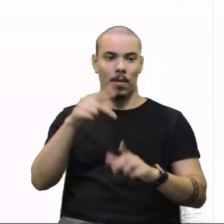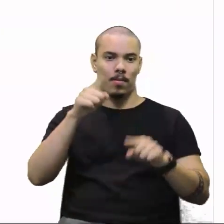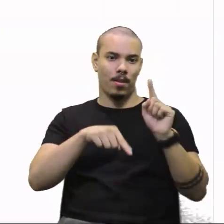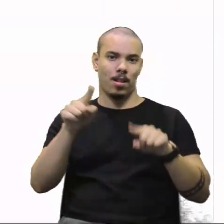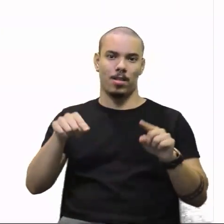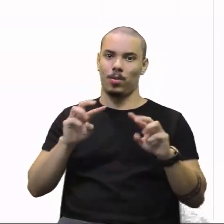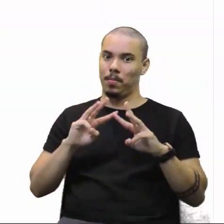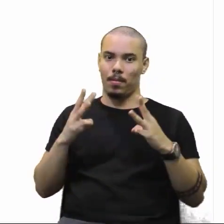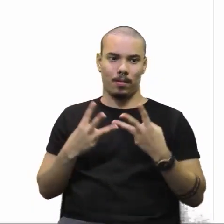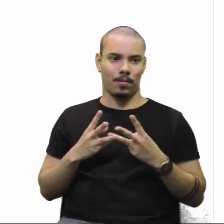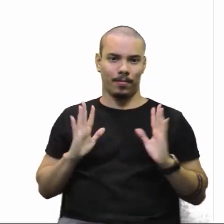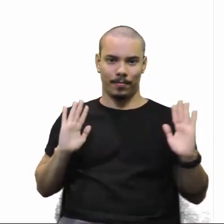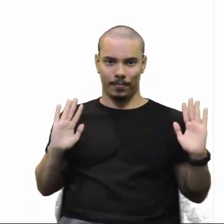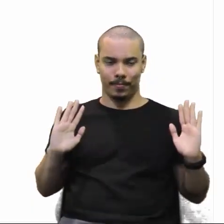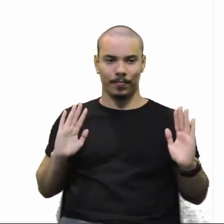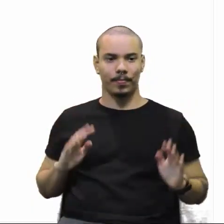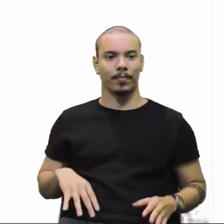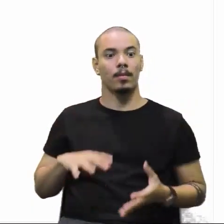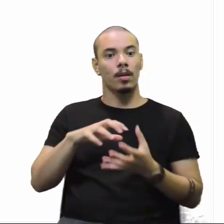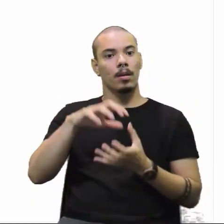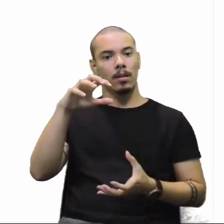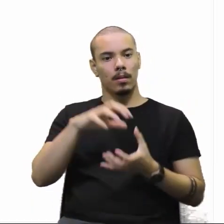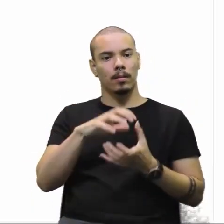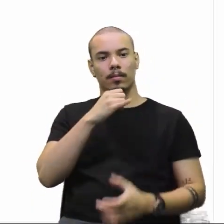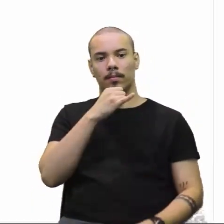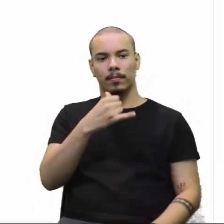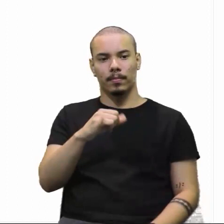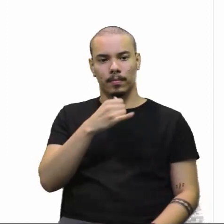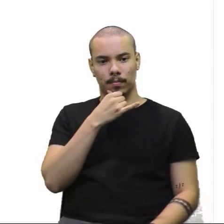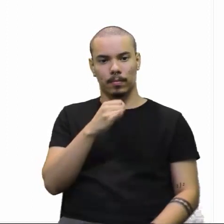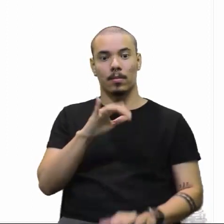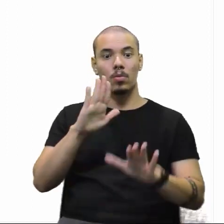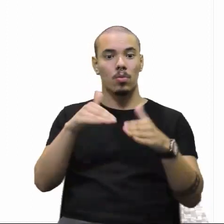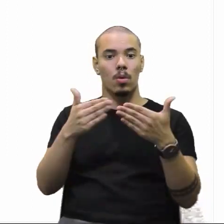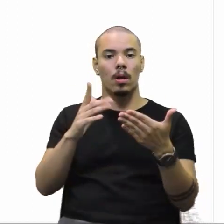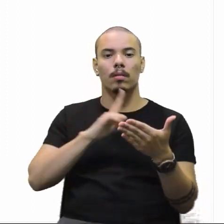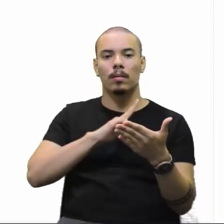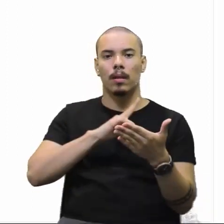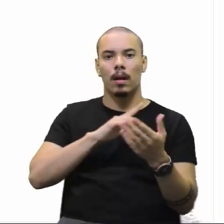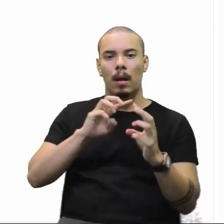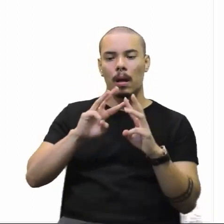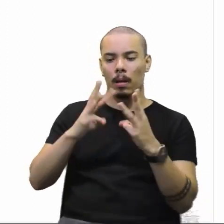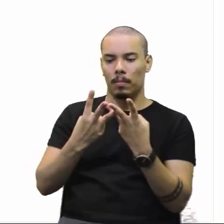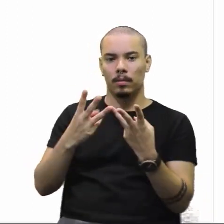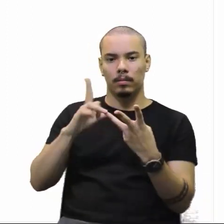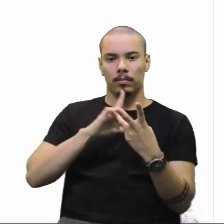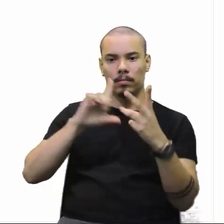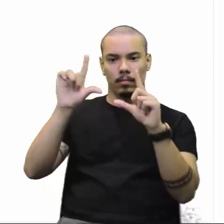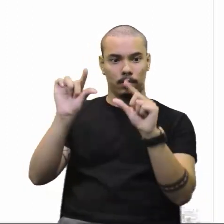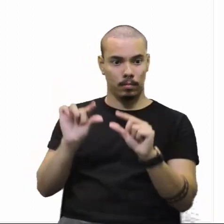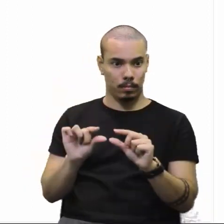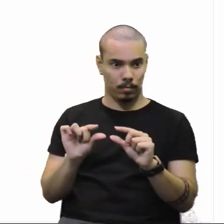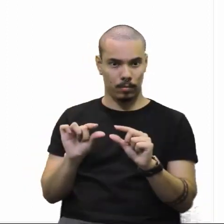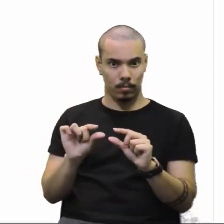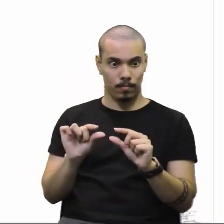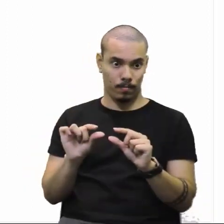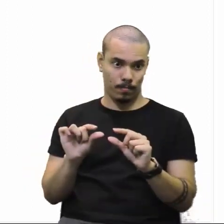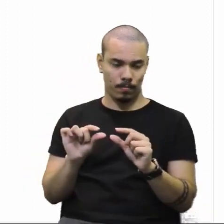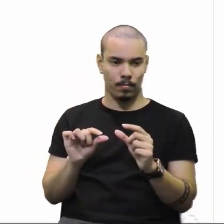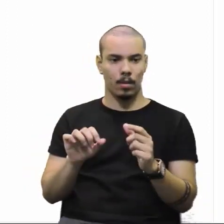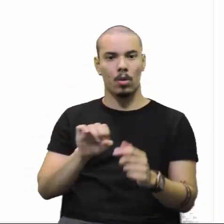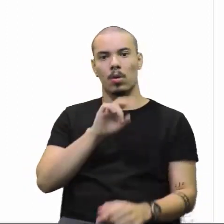massa. Quando um corpo adquire energia cinética, sua massa sofre uma diminuição.